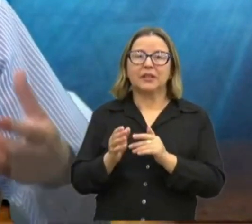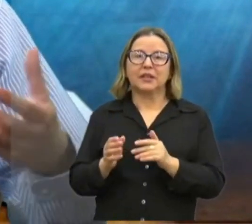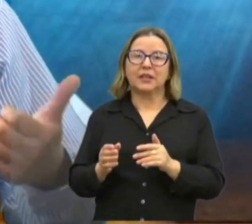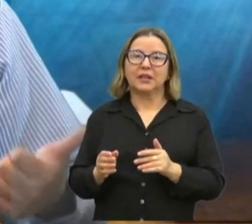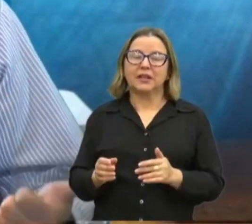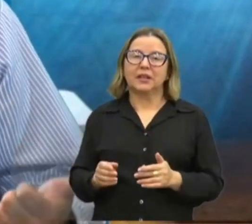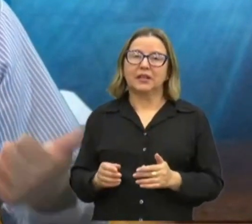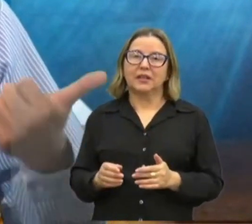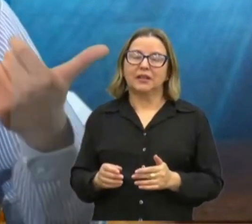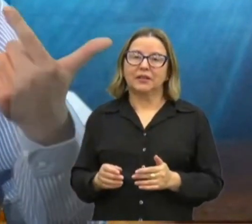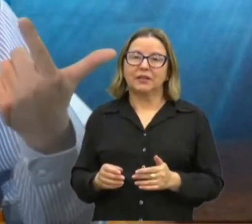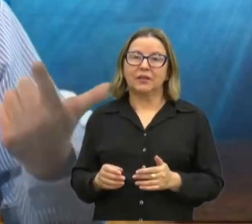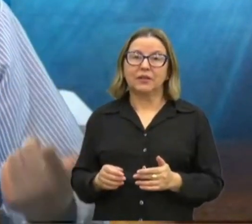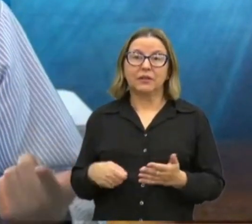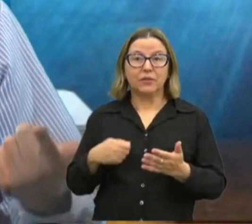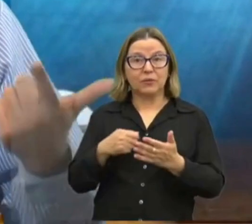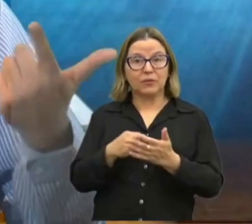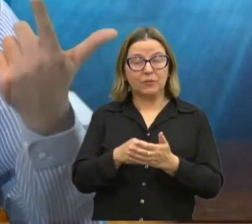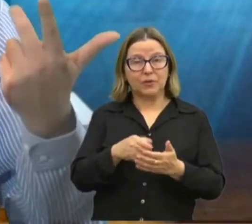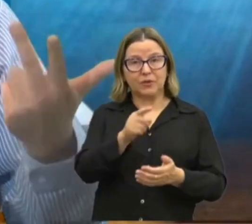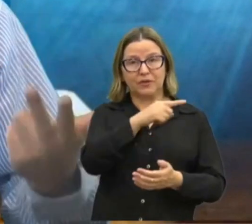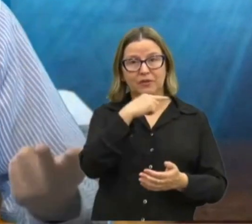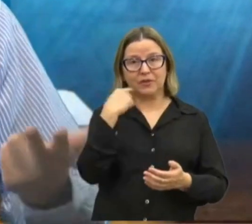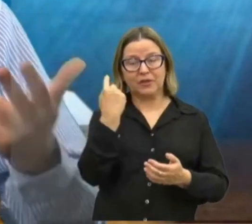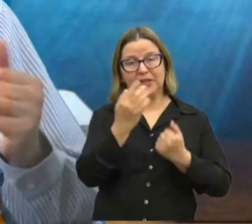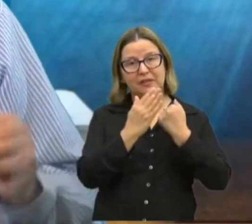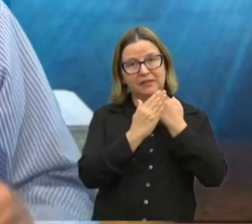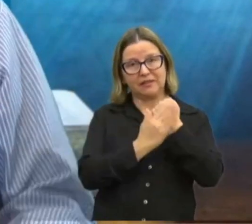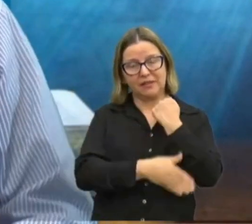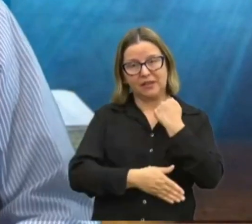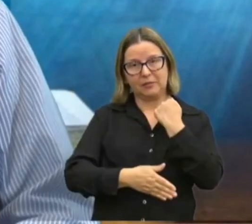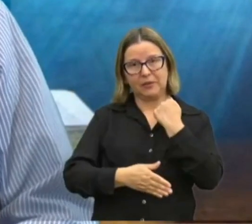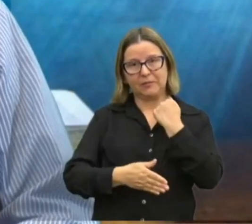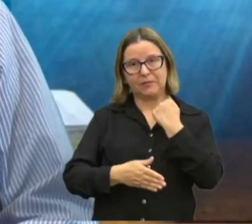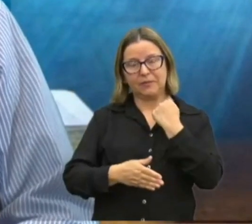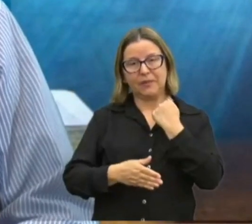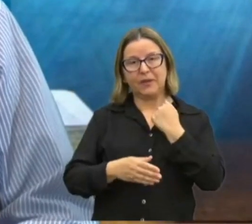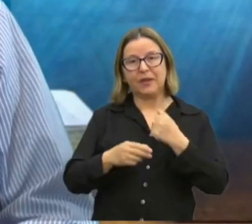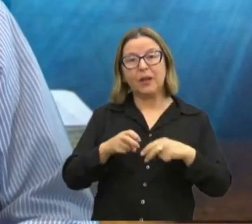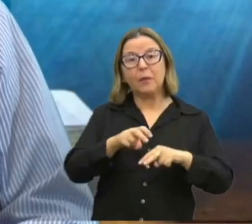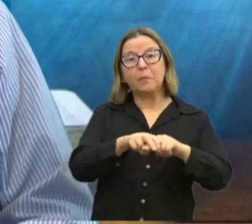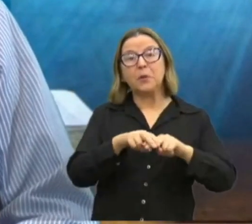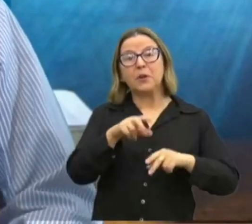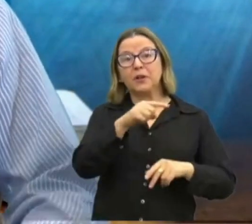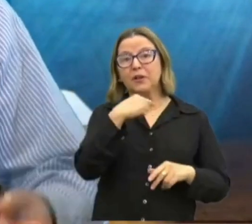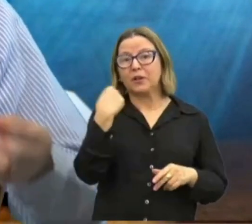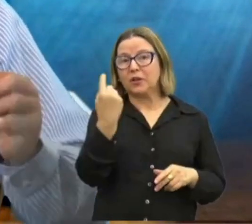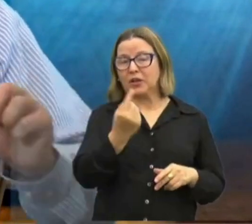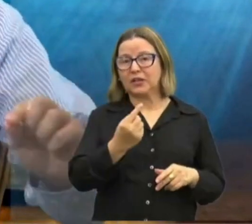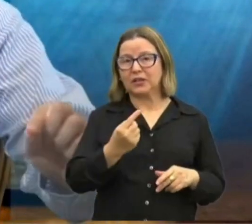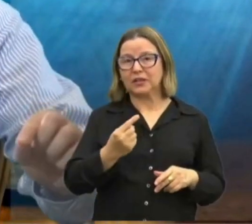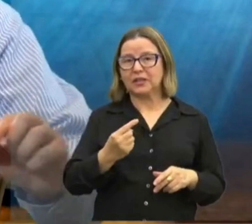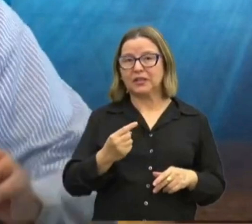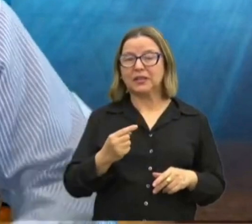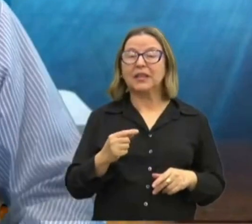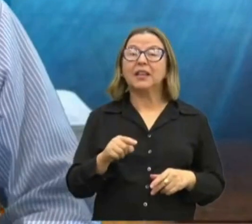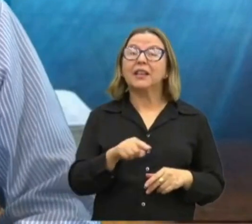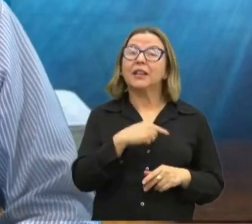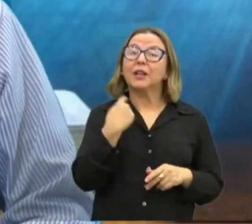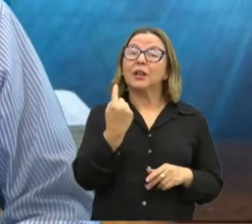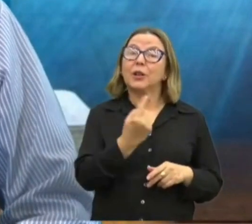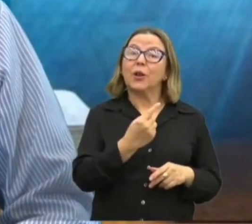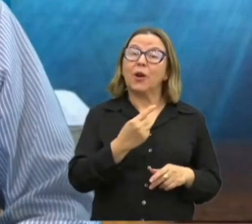que somos culpados, rebeldes, nada merecedores a não ser o próprio inferno, recaísse